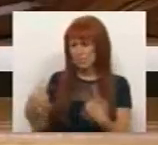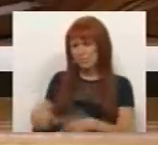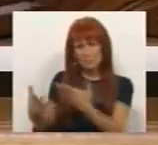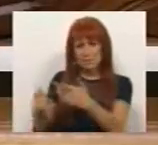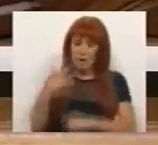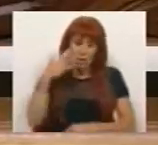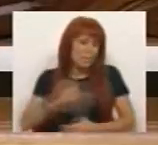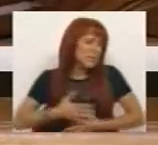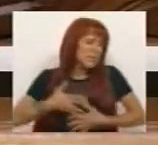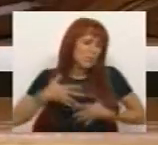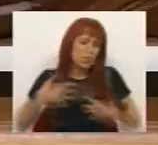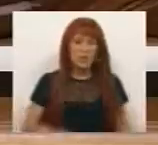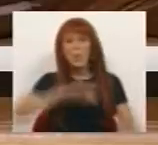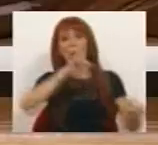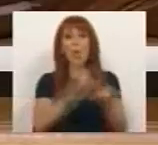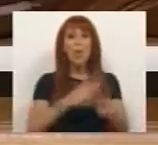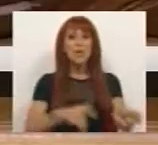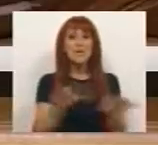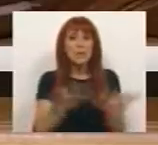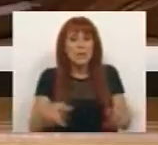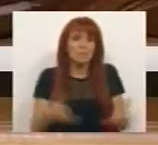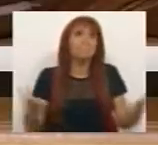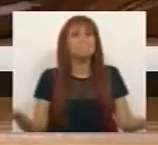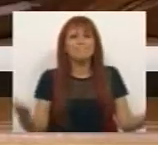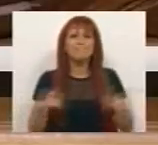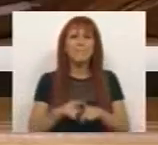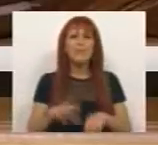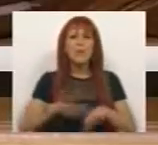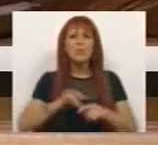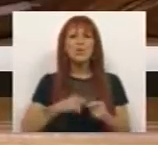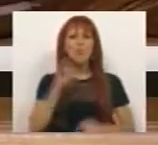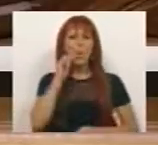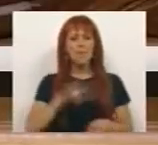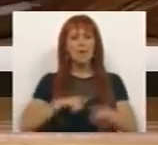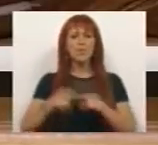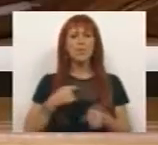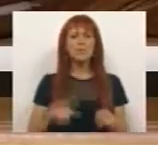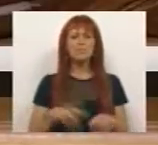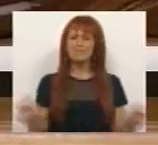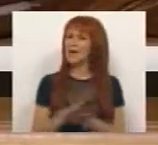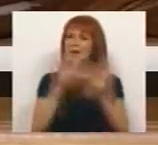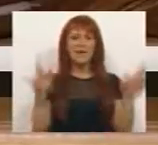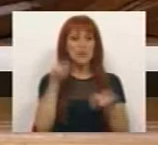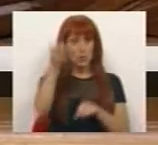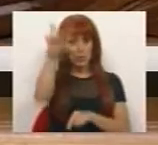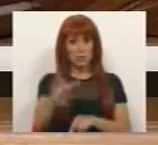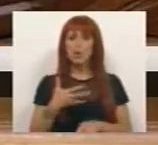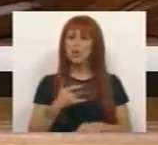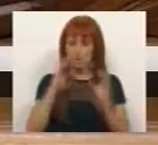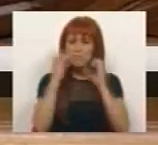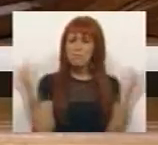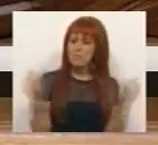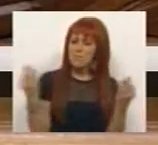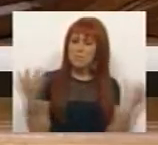carregadas naturalmente de emoção, e outros, como aliás não podia deixar de ser, sobre o homem político que indiscutivelmente foi o Dr. Mário